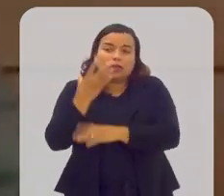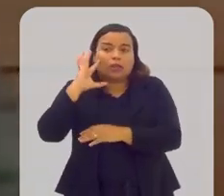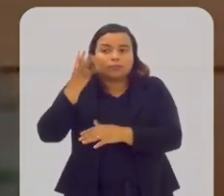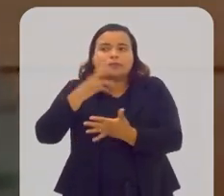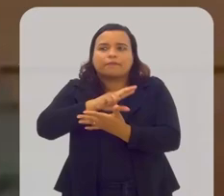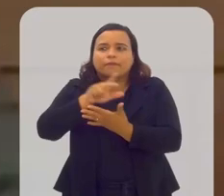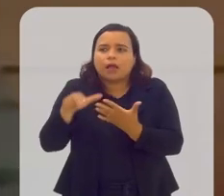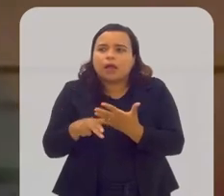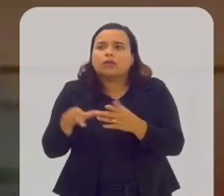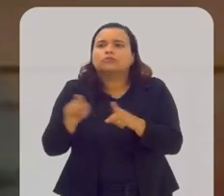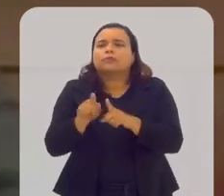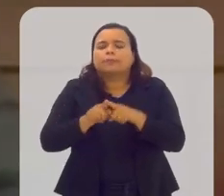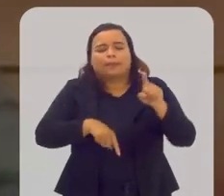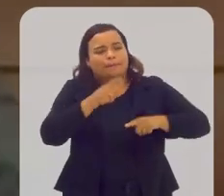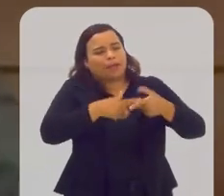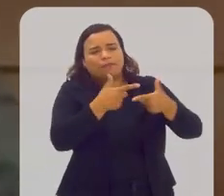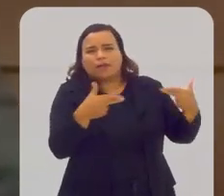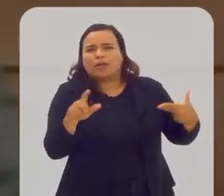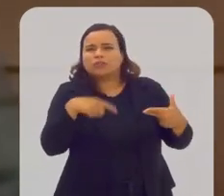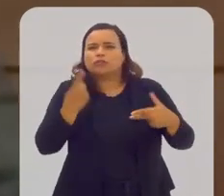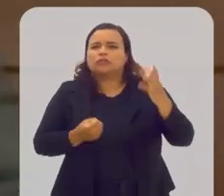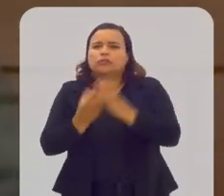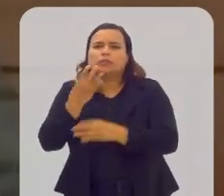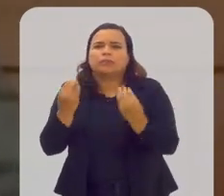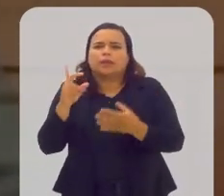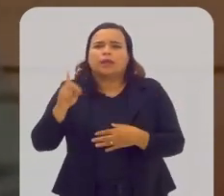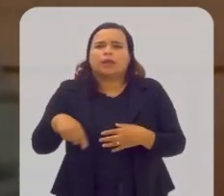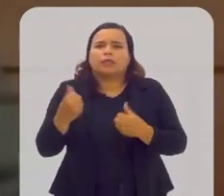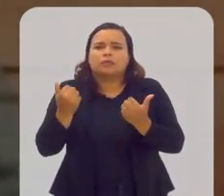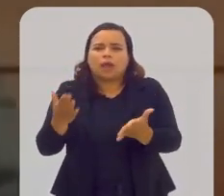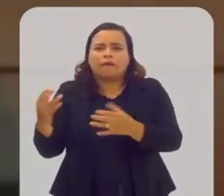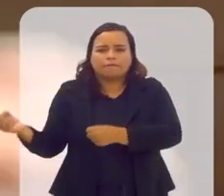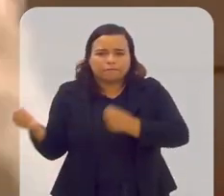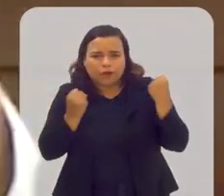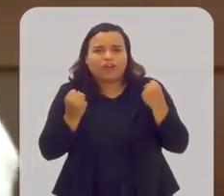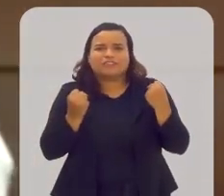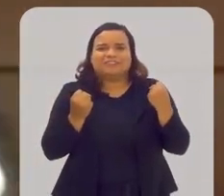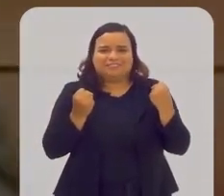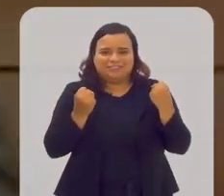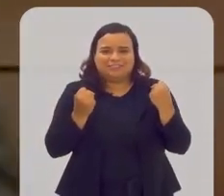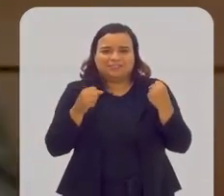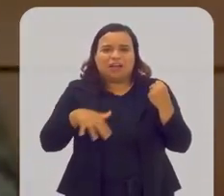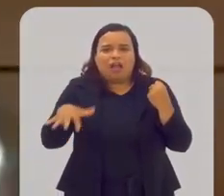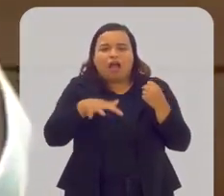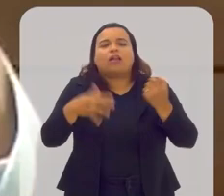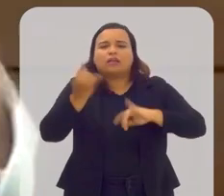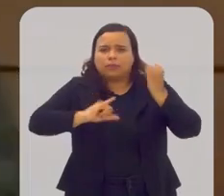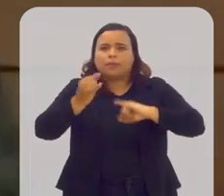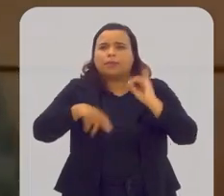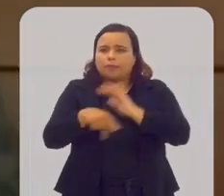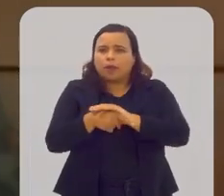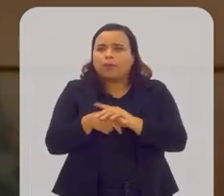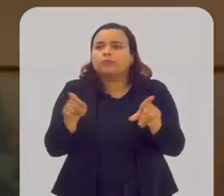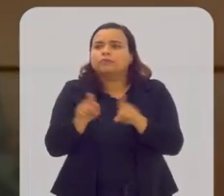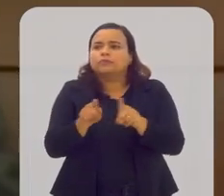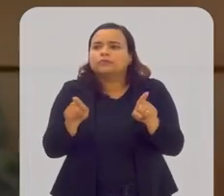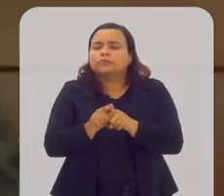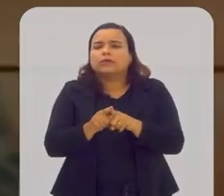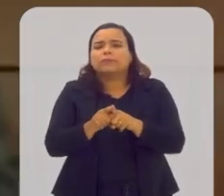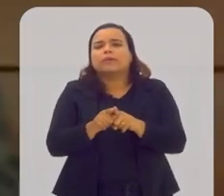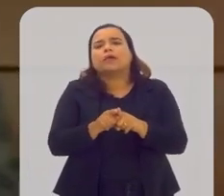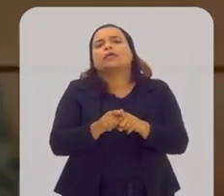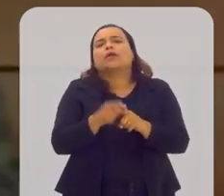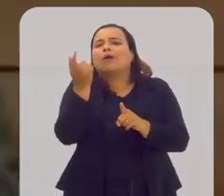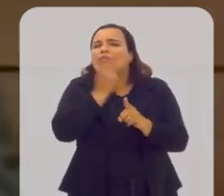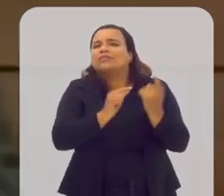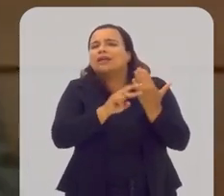A gente tem criado soluções e demandas para que a gente possa fortalecer essa área da química